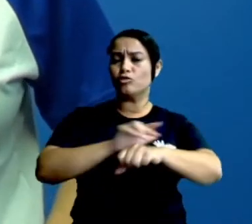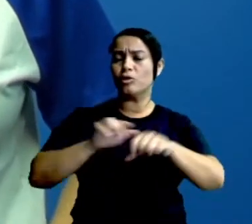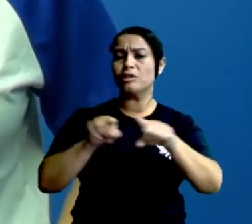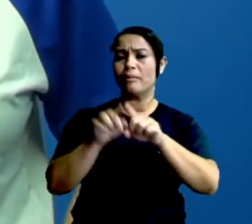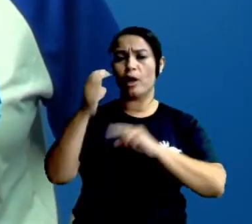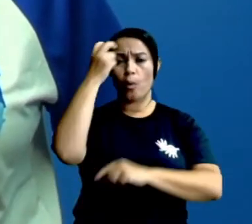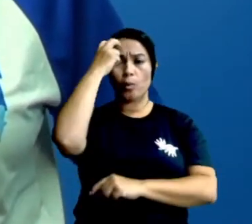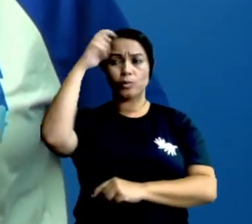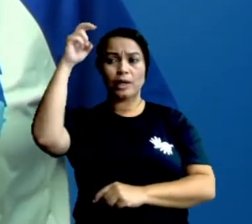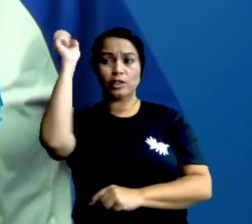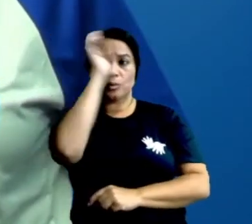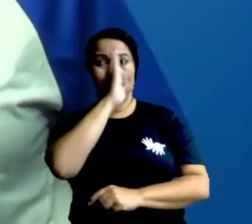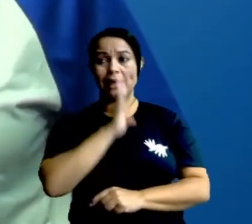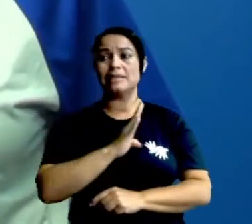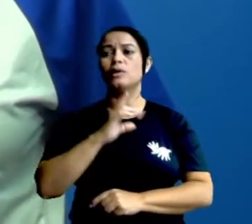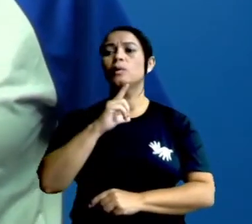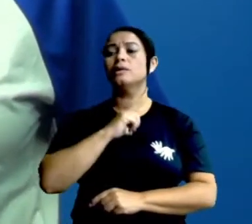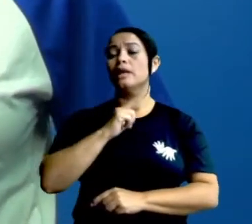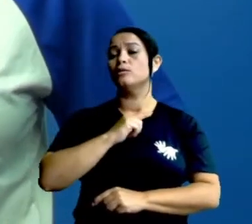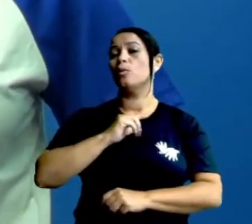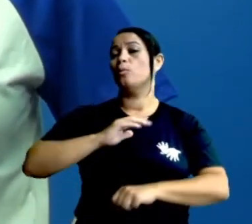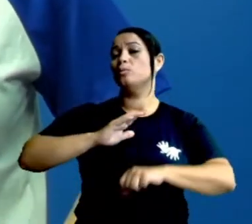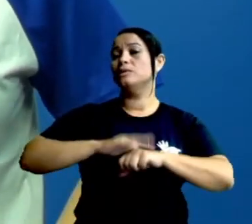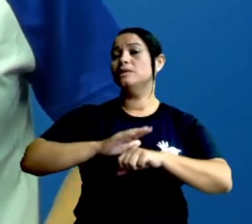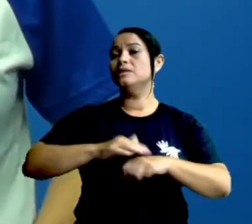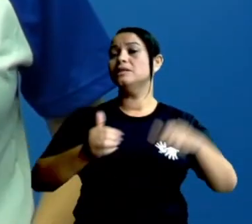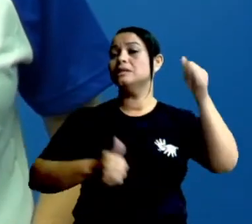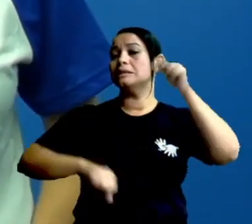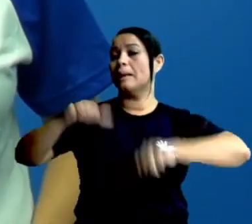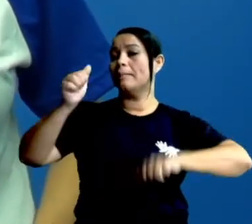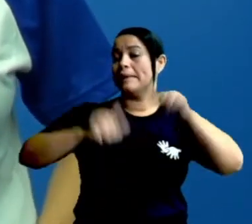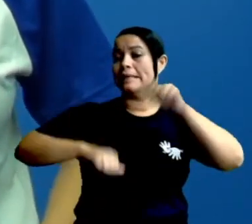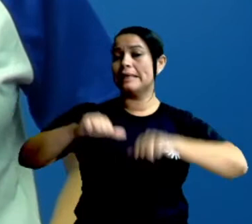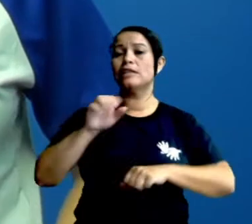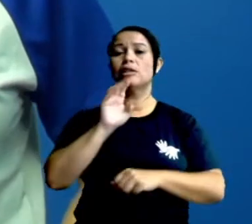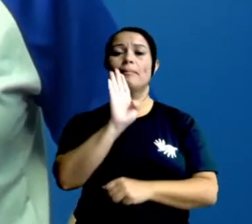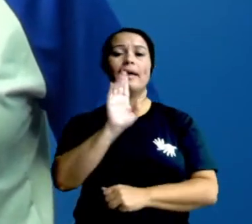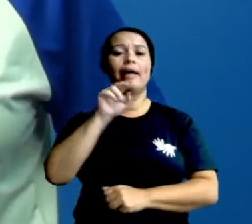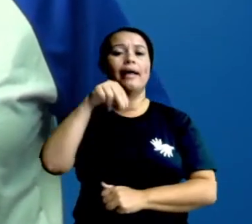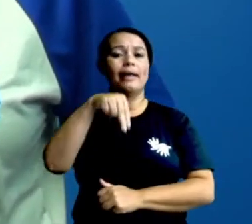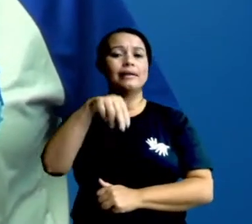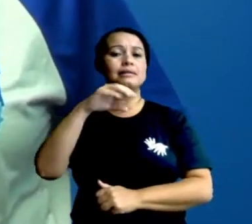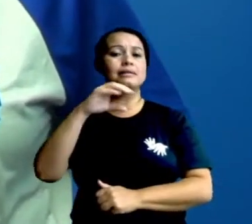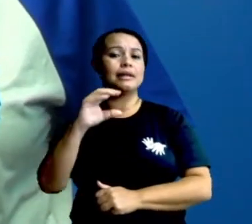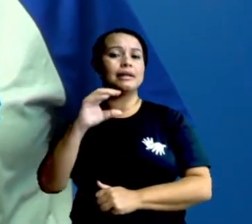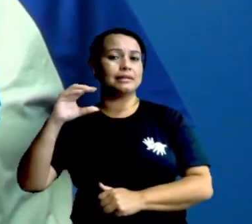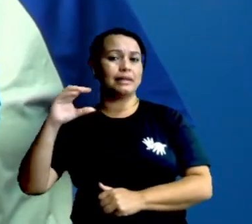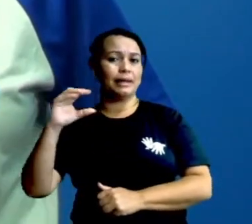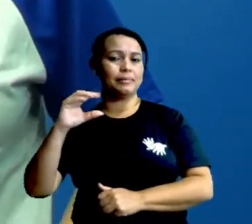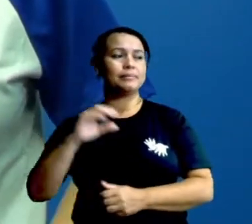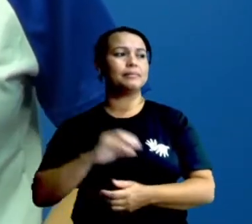formação do Brasil. As habilidades da Base Curricular Nacional